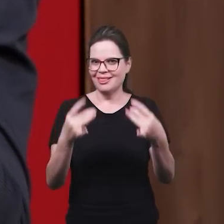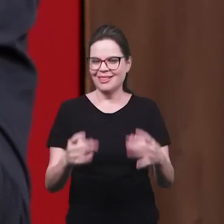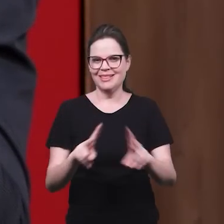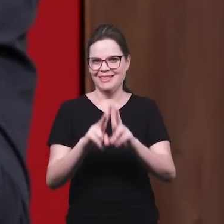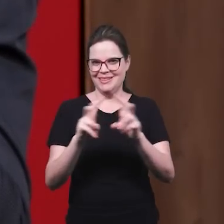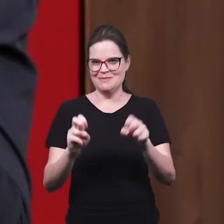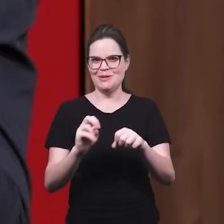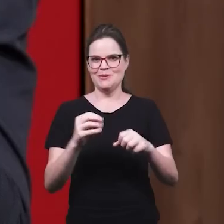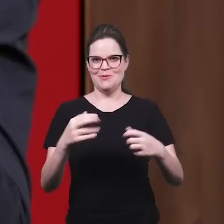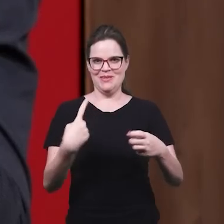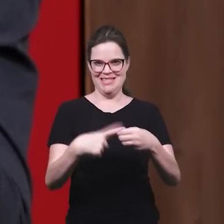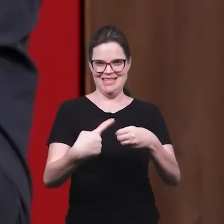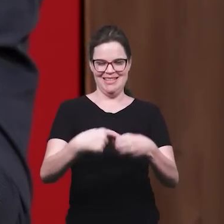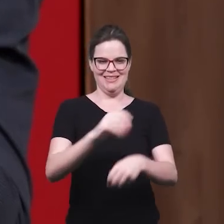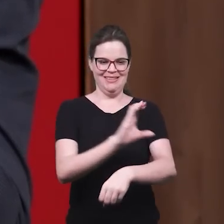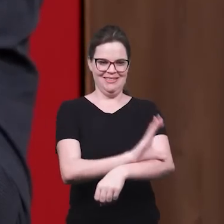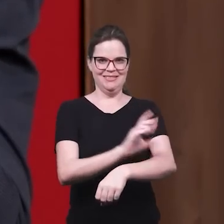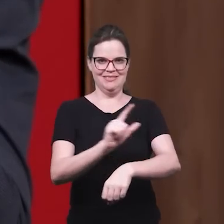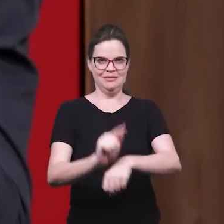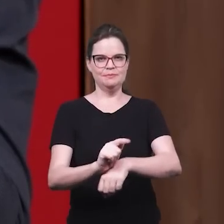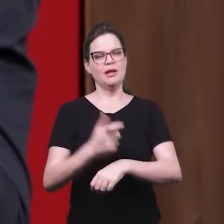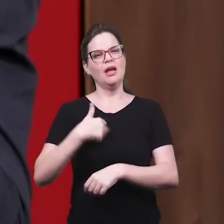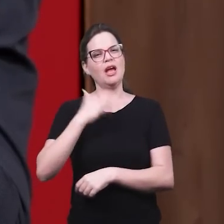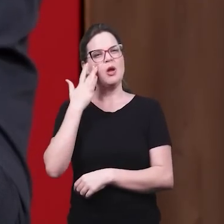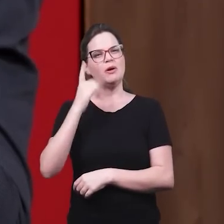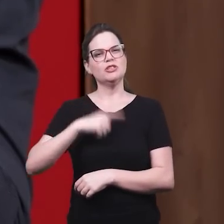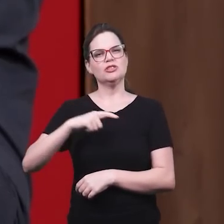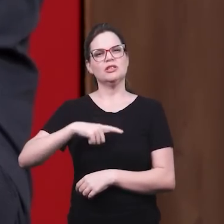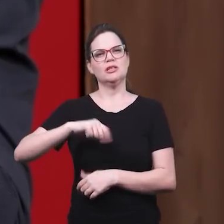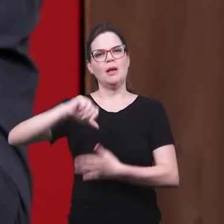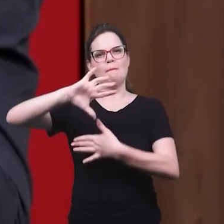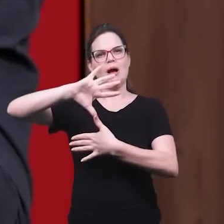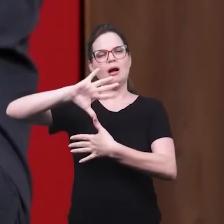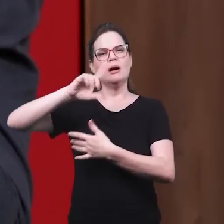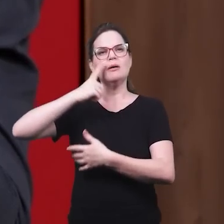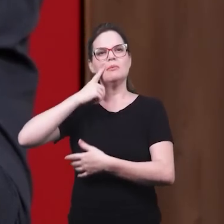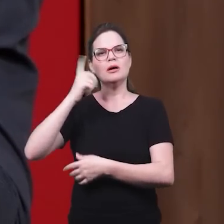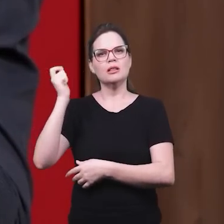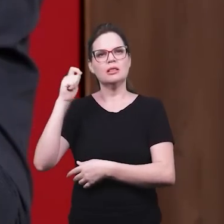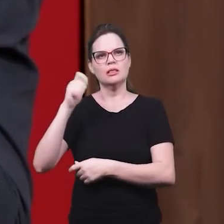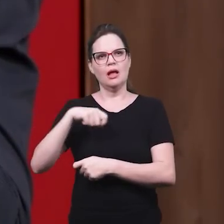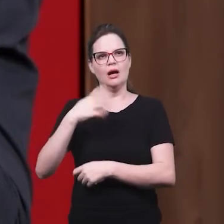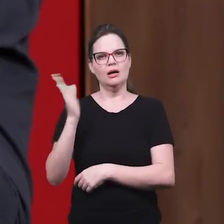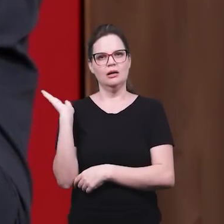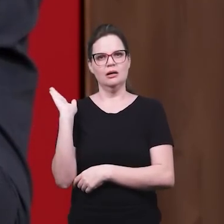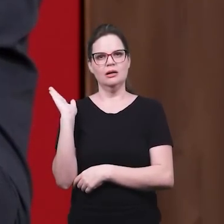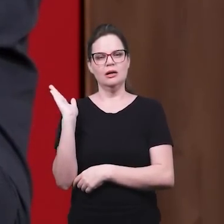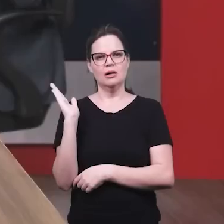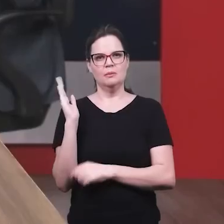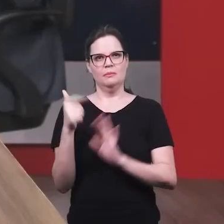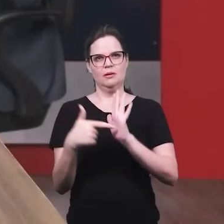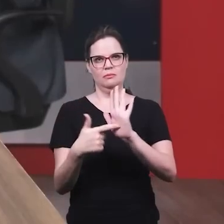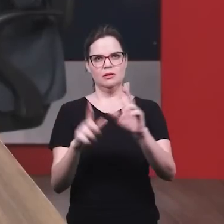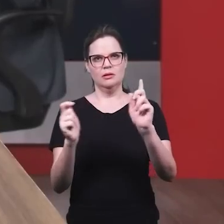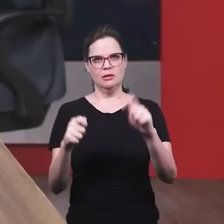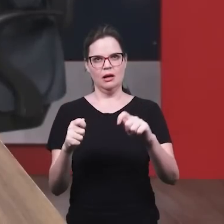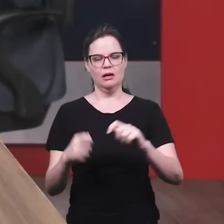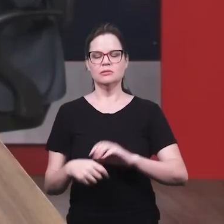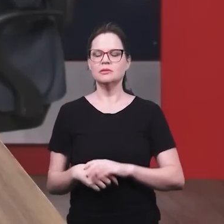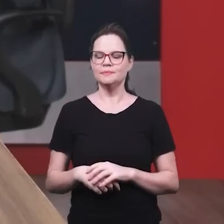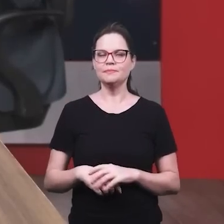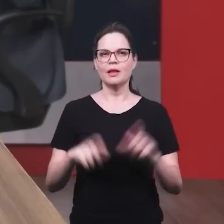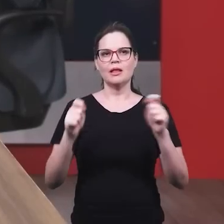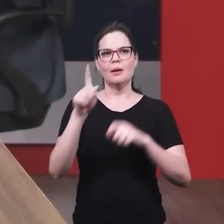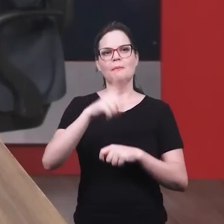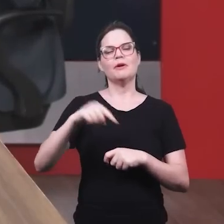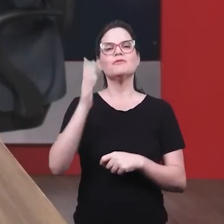de Caná. E eu acho que tem até um mapa, não sei se é possível mostrar, né, professor Tiago? A gente tem um mapa só para localizar os irmãos,